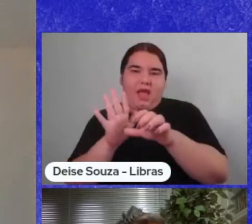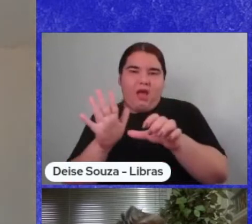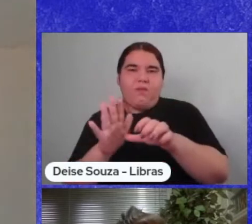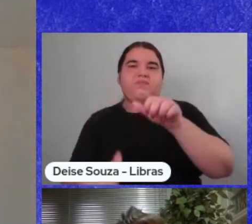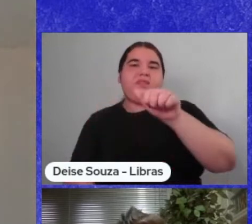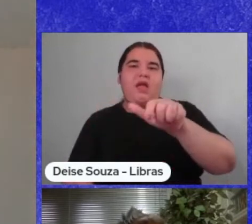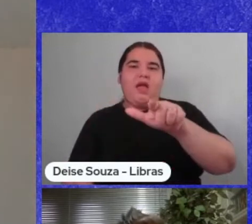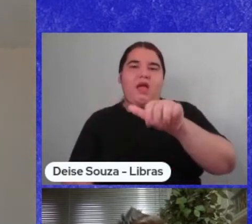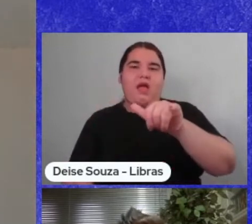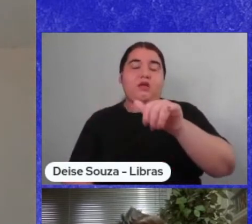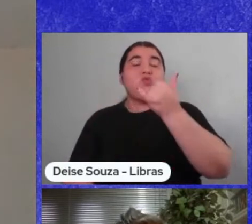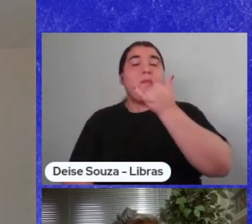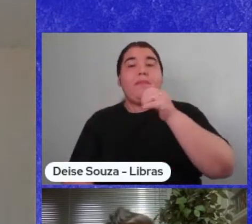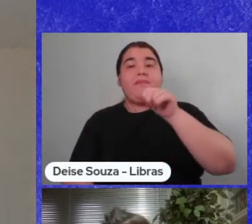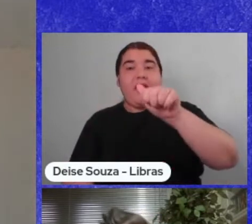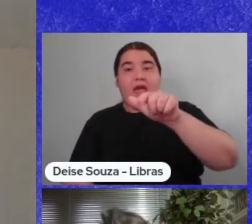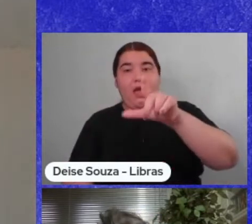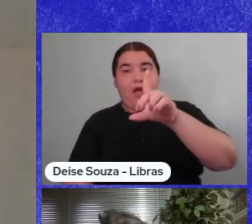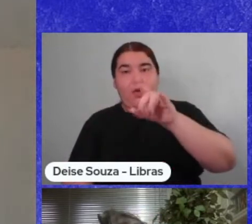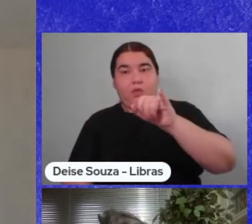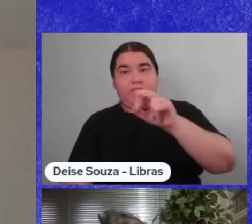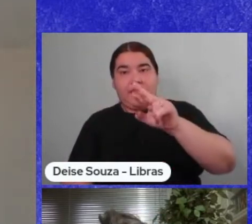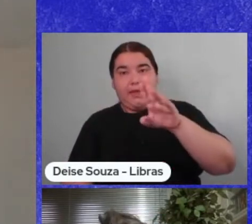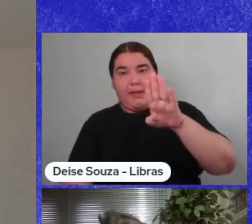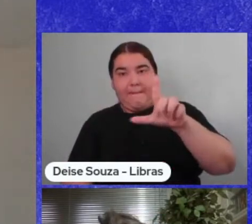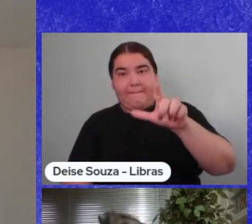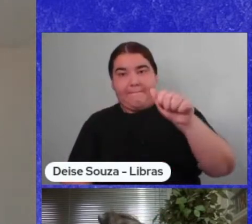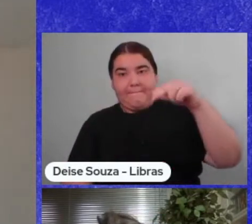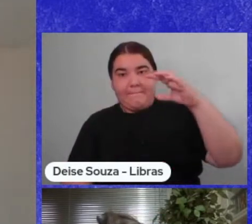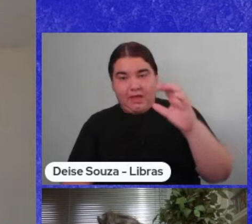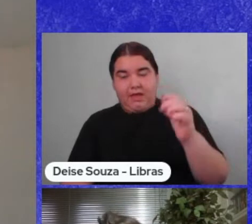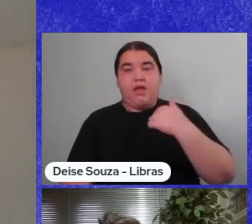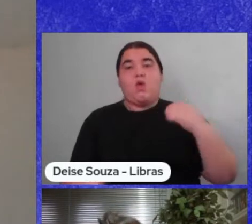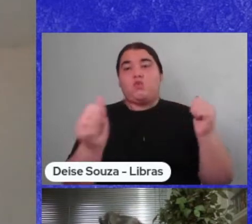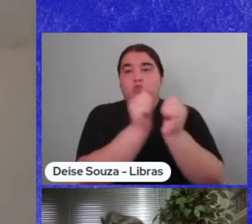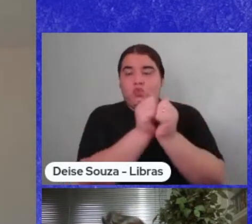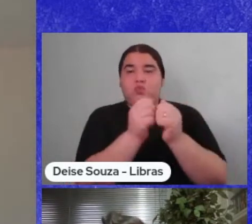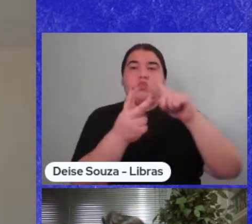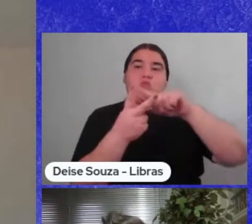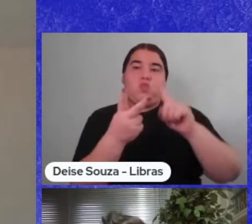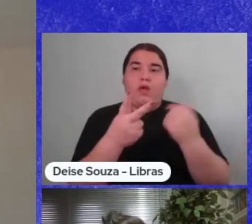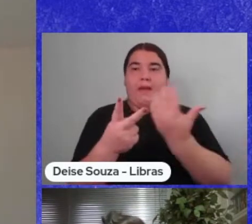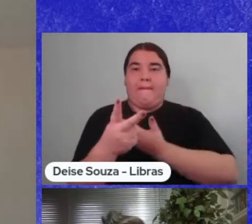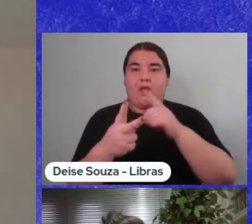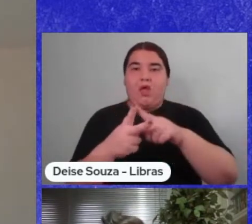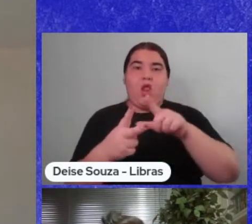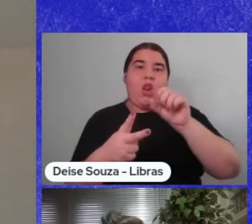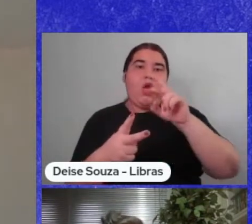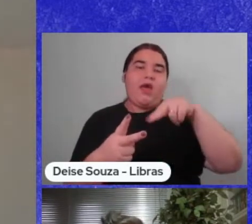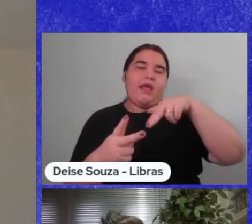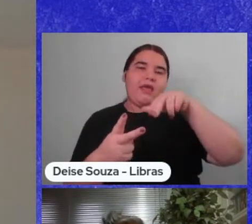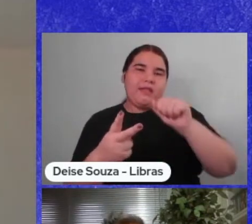daqui de Pernambuco, que ele foi inscrito. Eu, mais duas amigas, a Lorena Arouche, que assina roteiro, e a